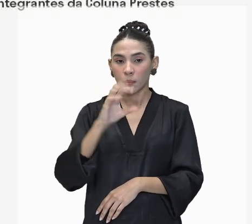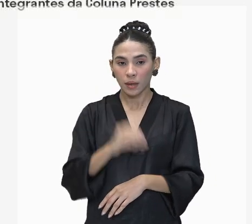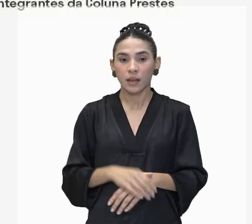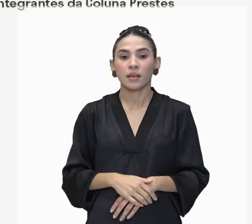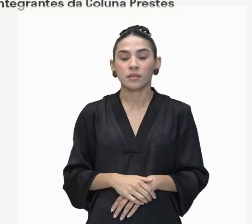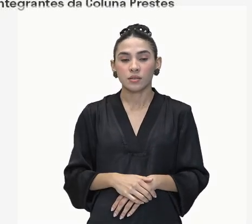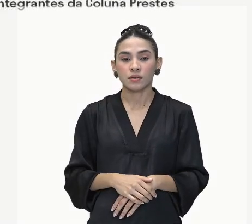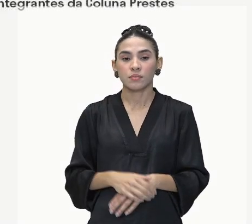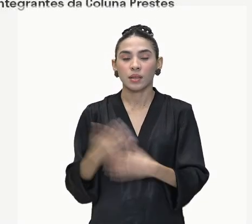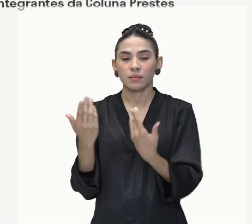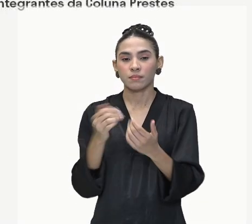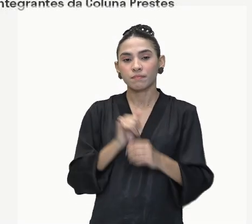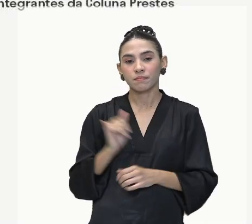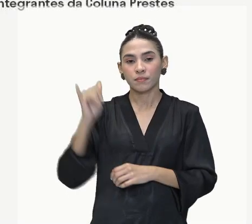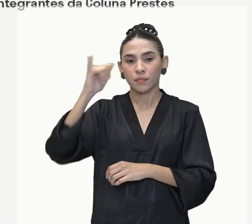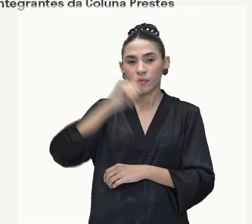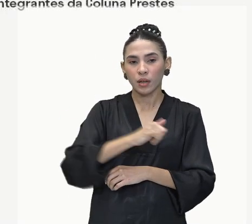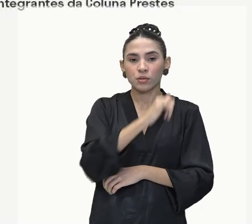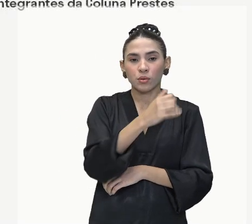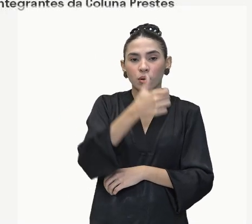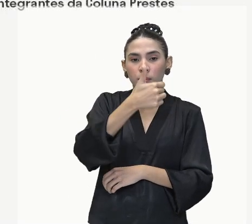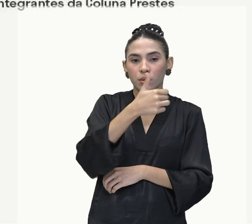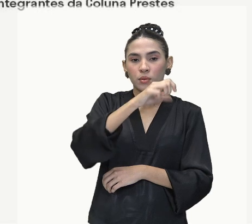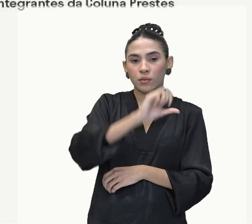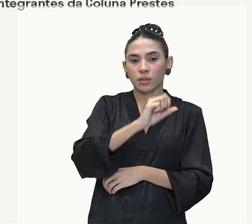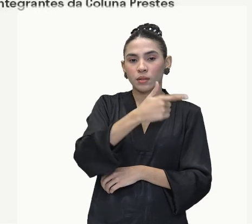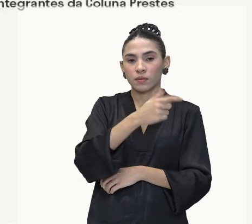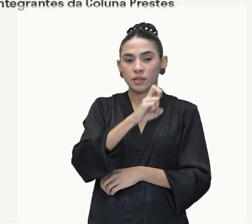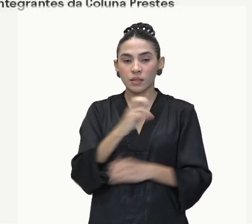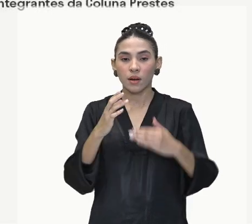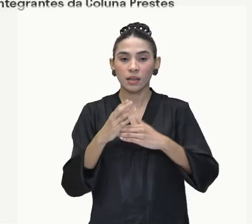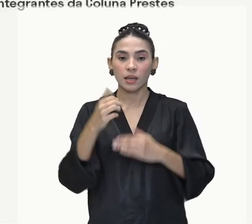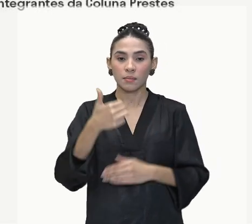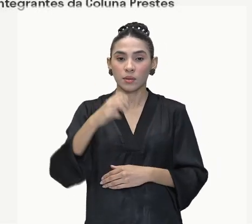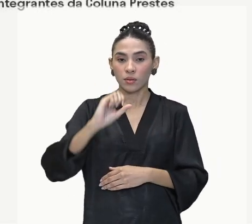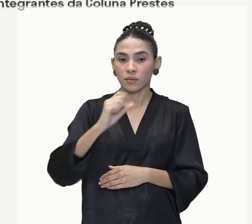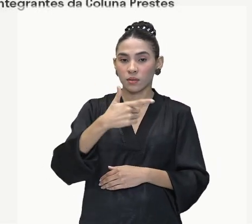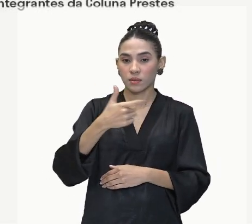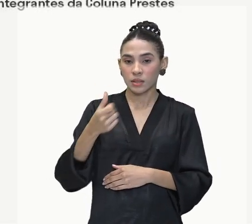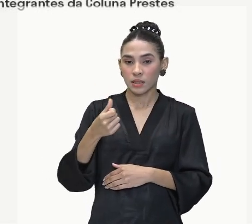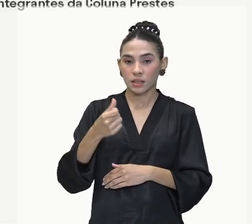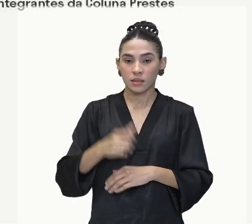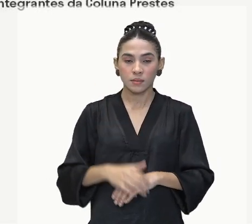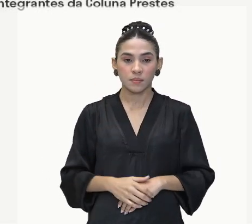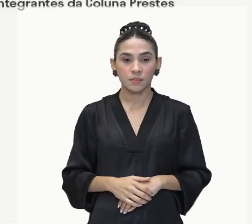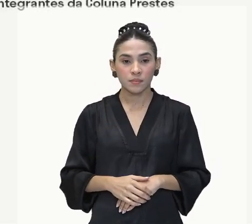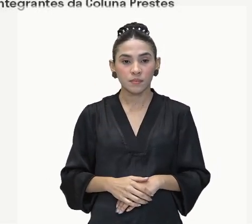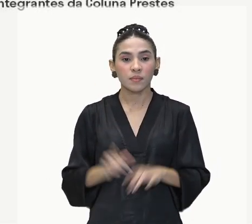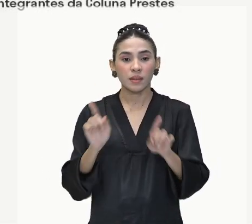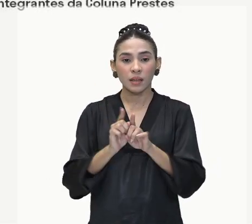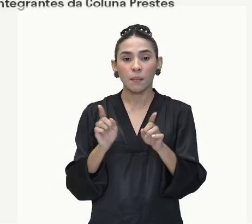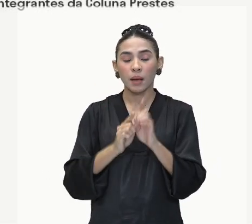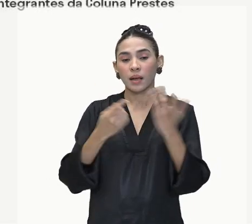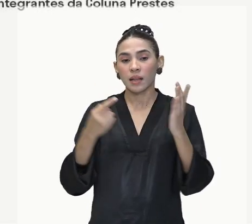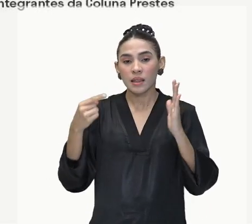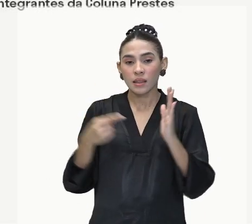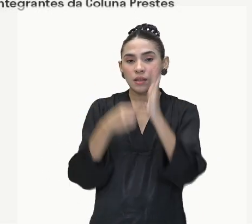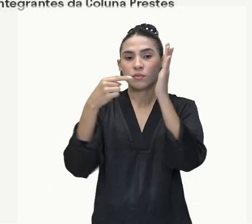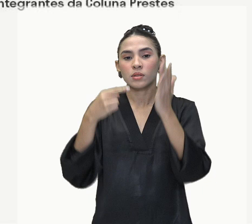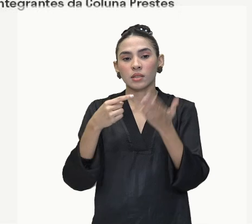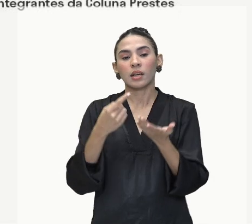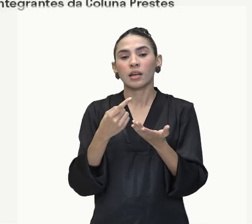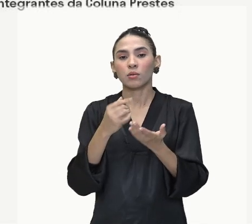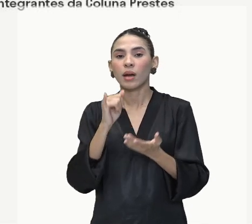interior do Brasil entre 1925 e 1927, denunciando os abusos